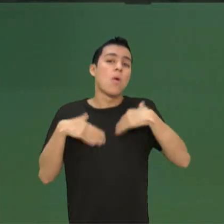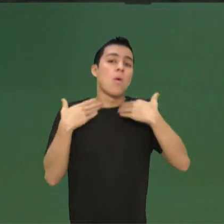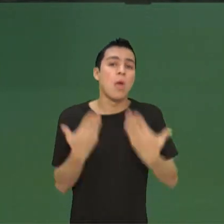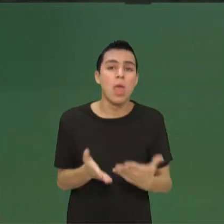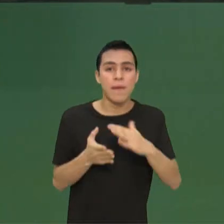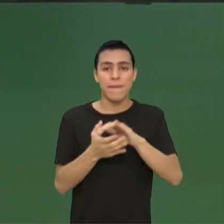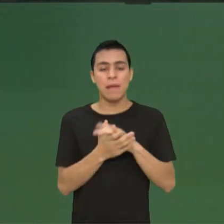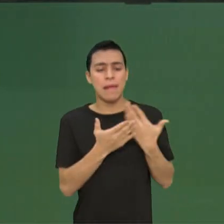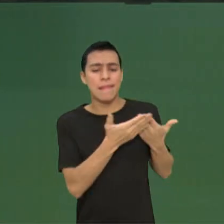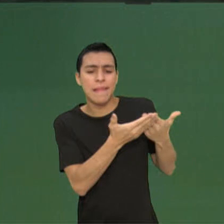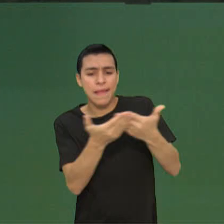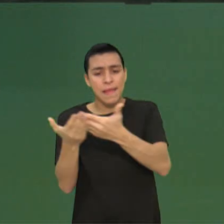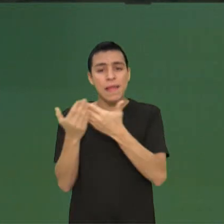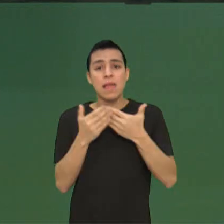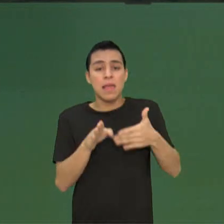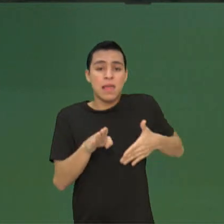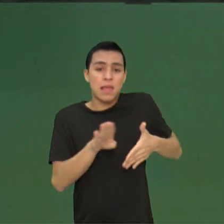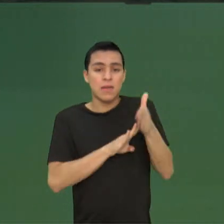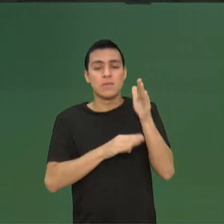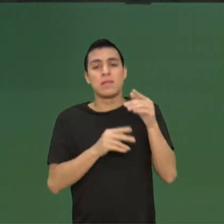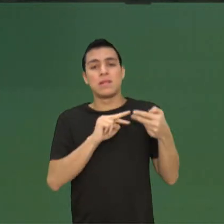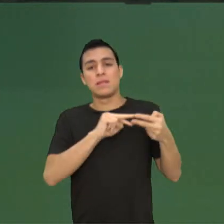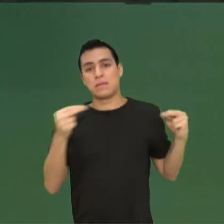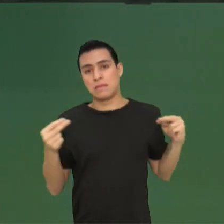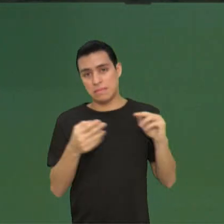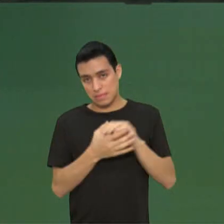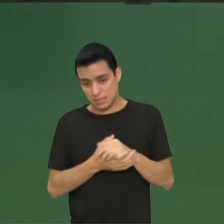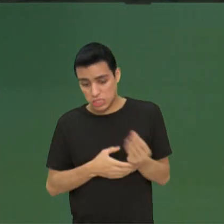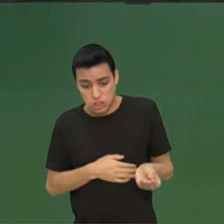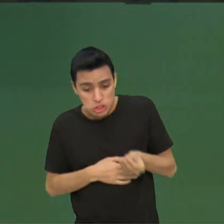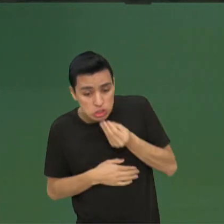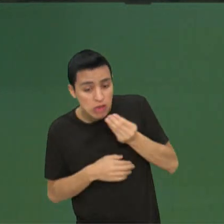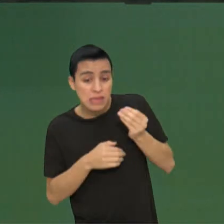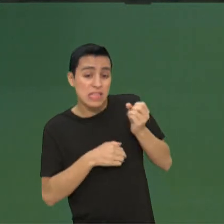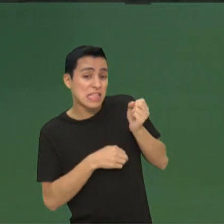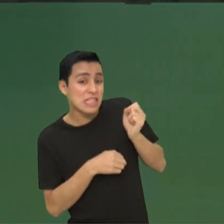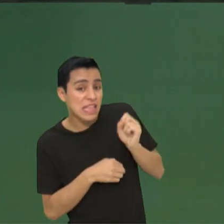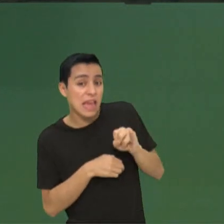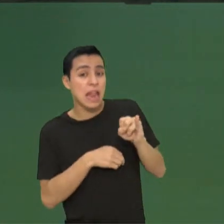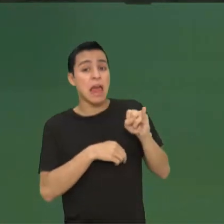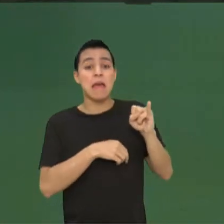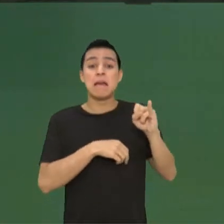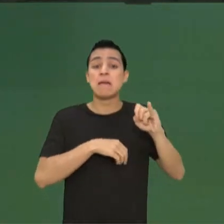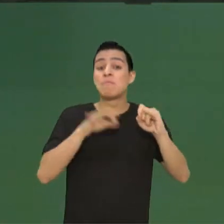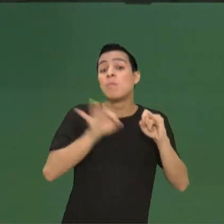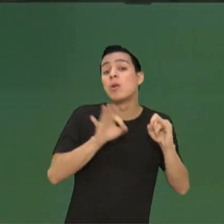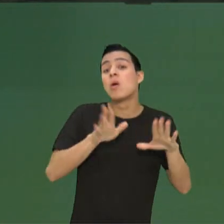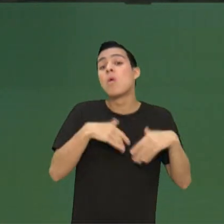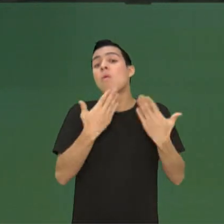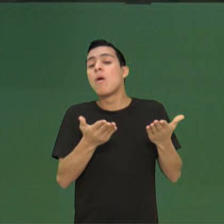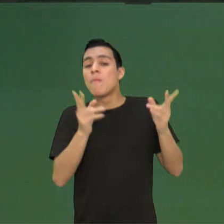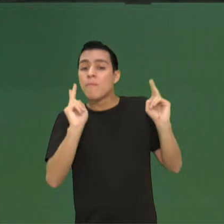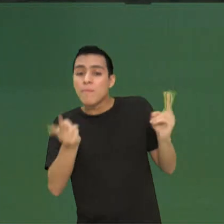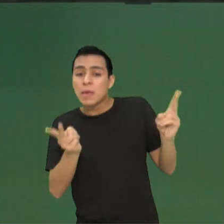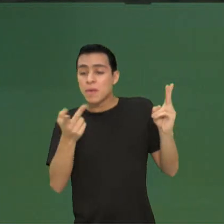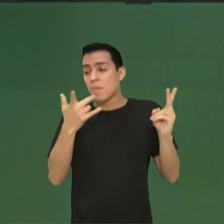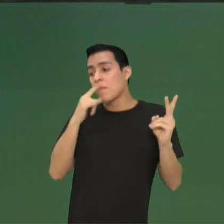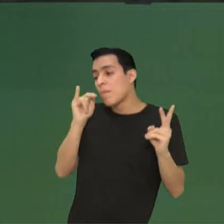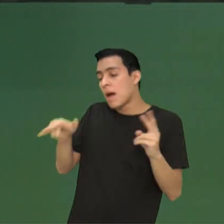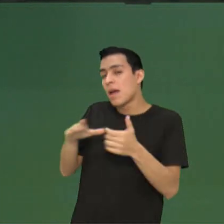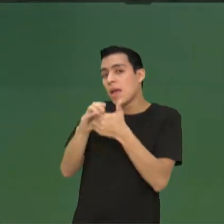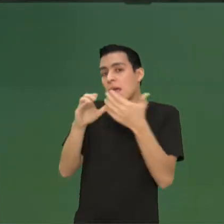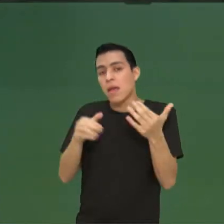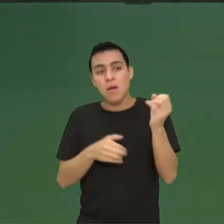tipo raro chamado Hzinho, ou fenótipo Bombaim. A paciente é uma menina de 1 ano e 2 meses,